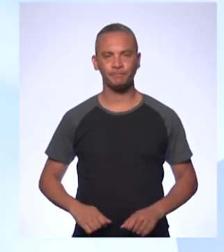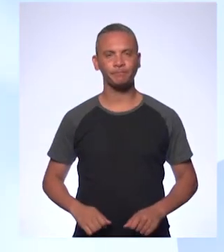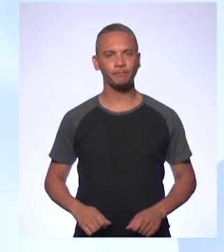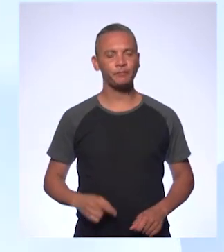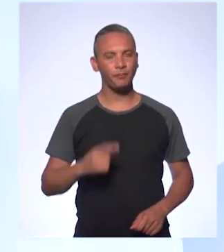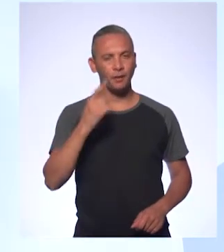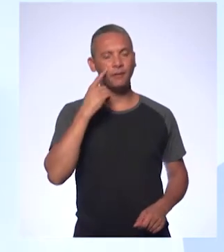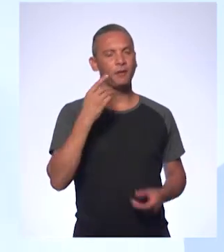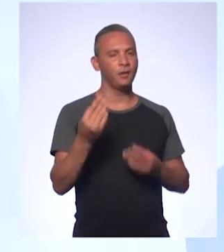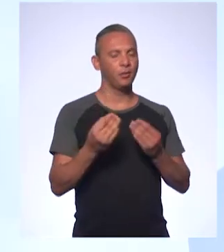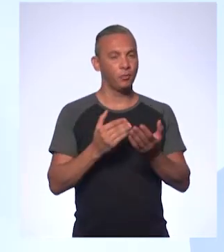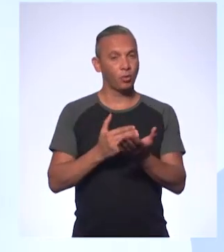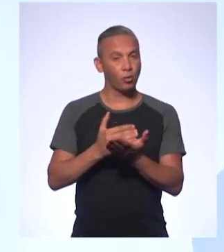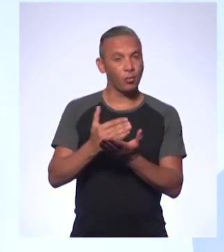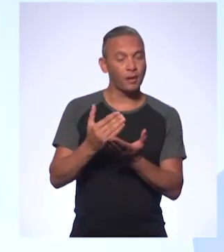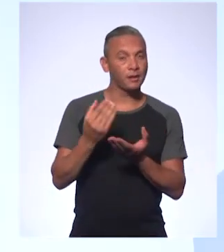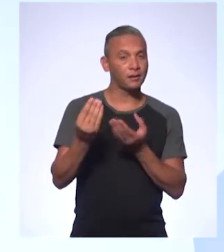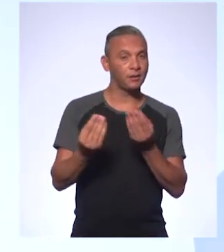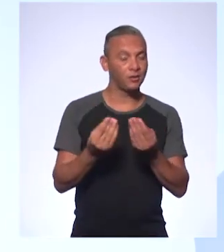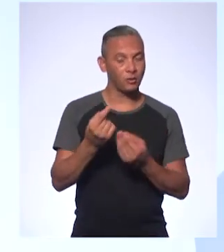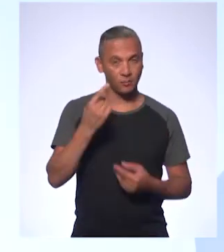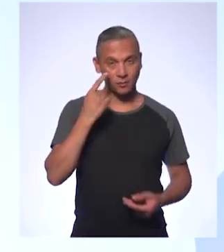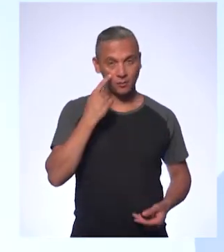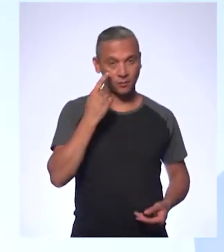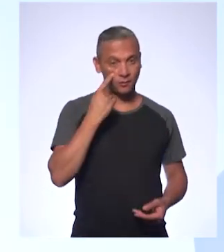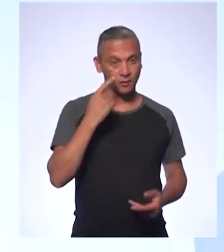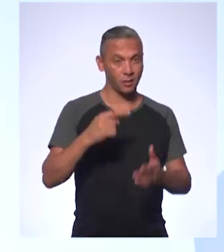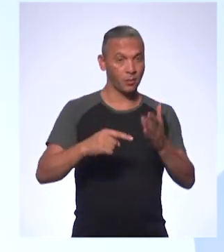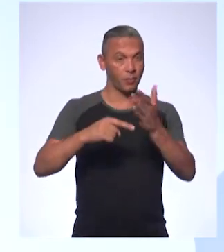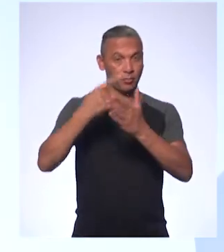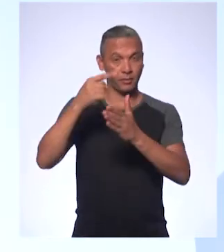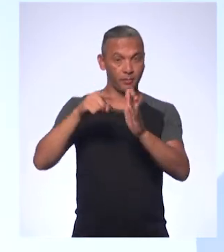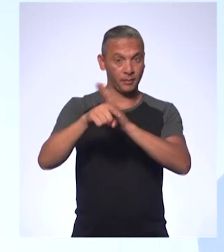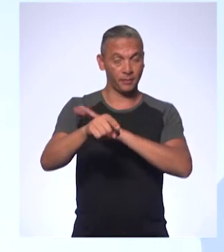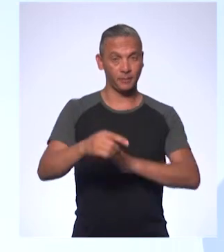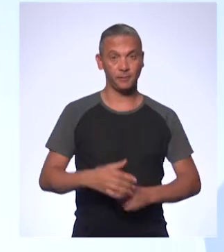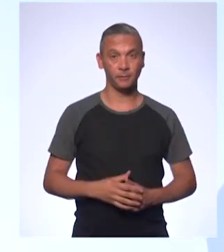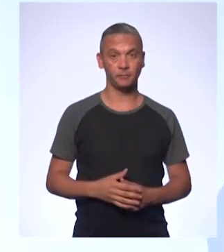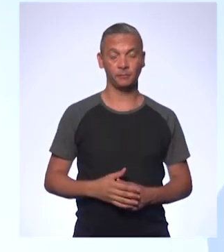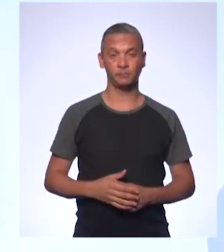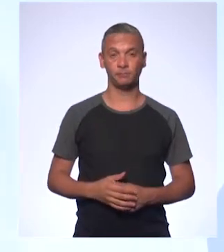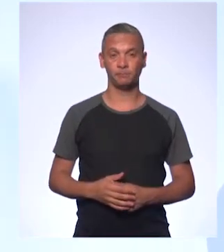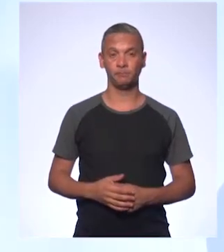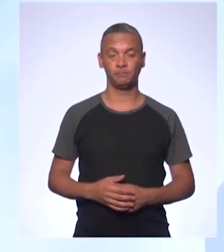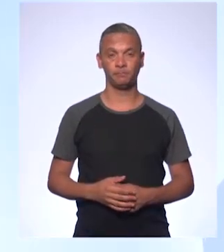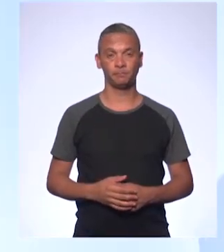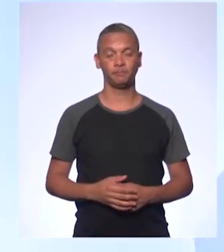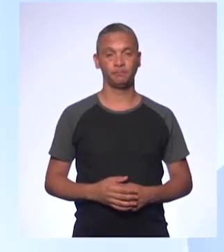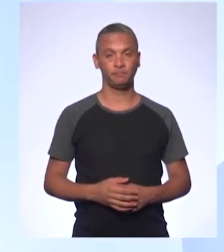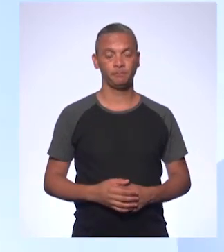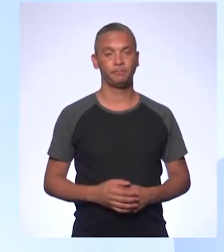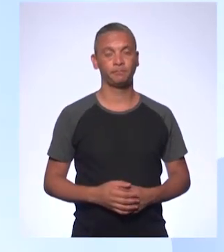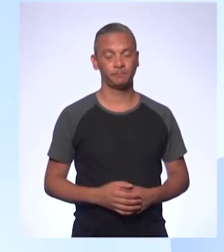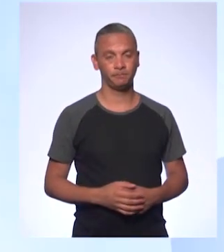Então, vamos lá. Começamos aqui com a primeira questão, tá?